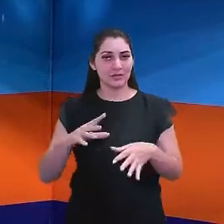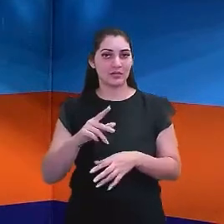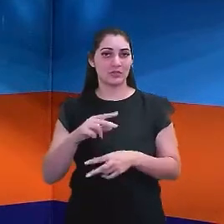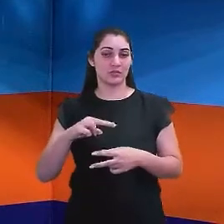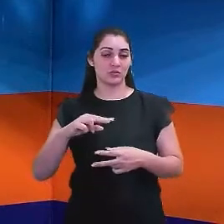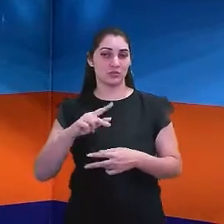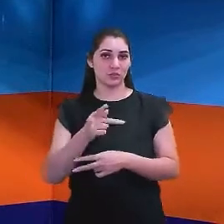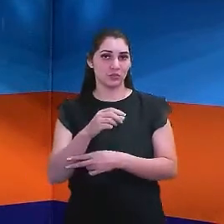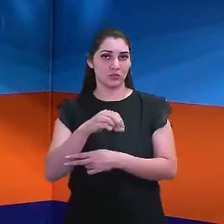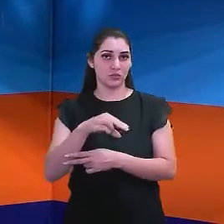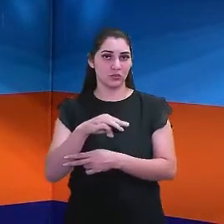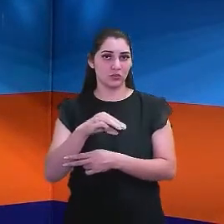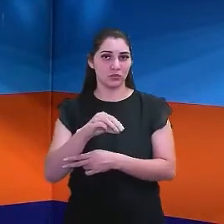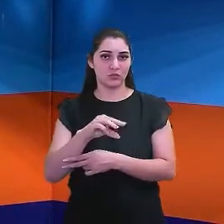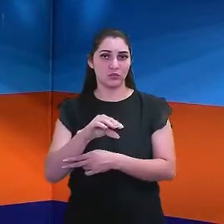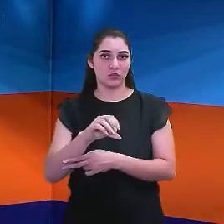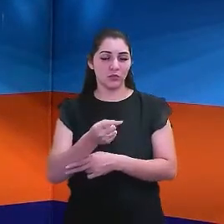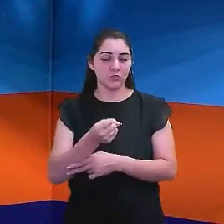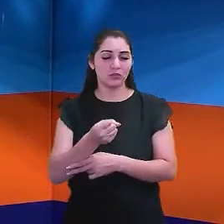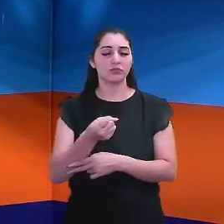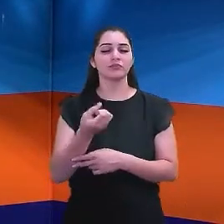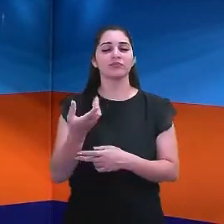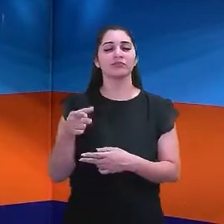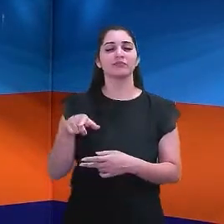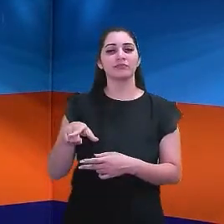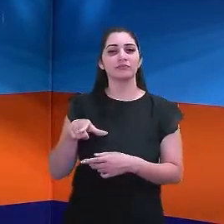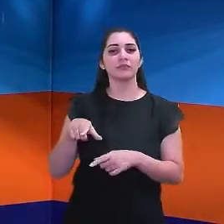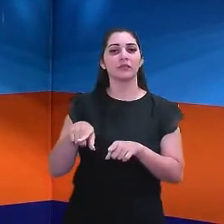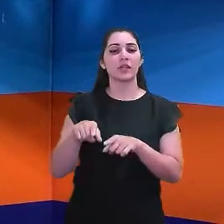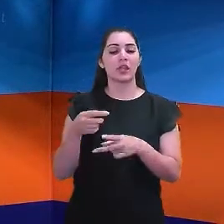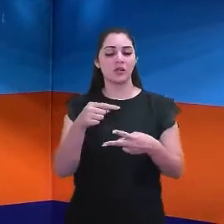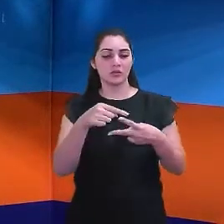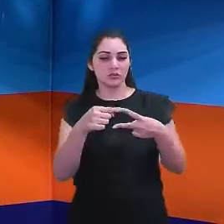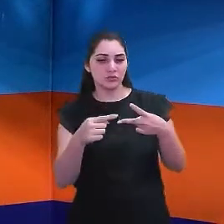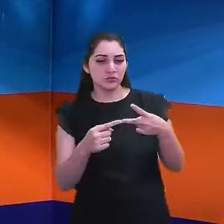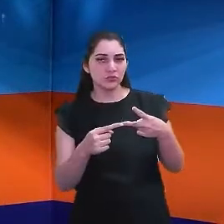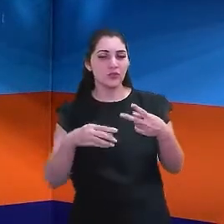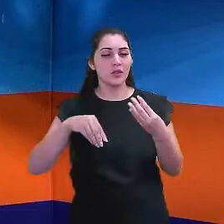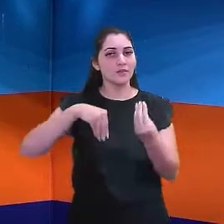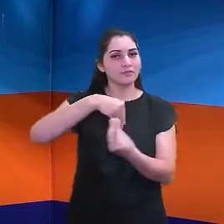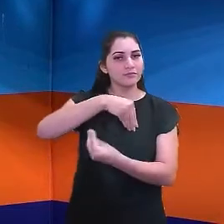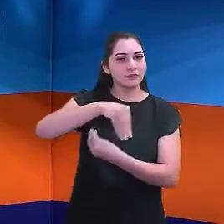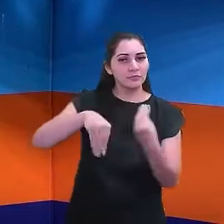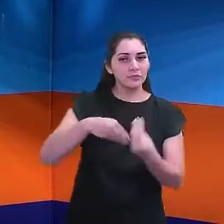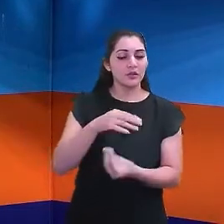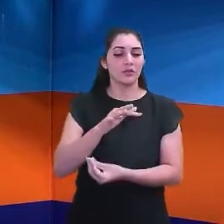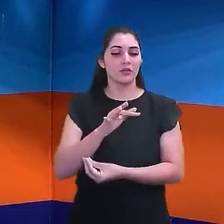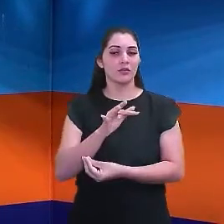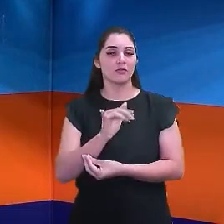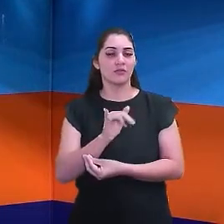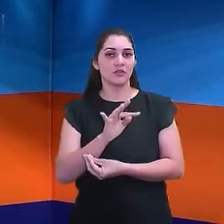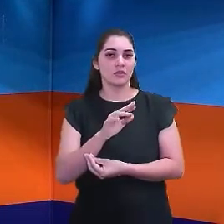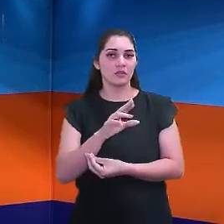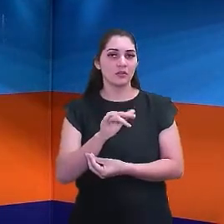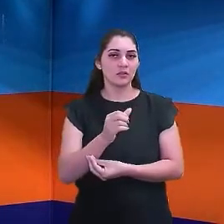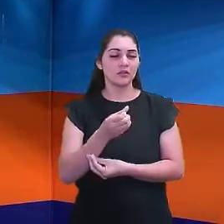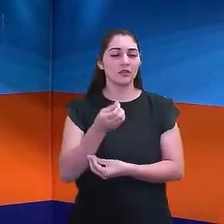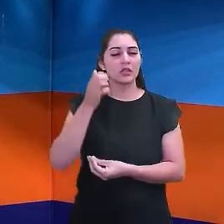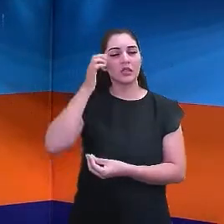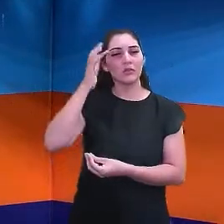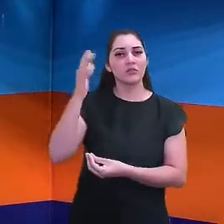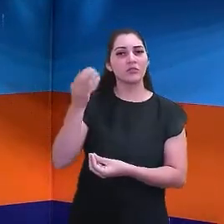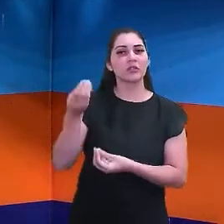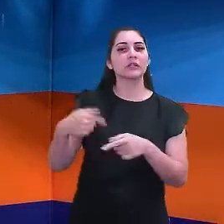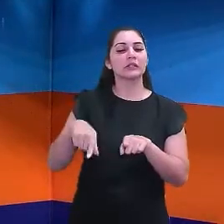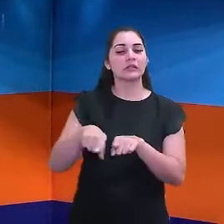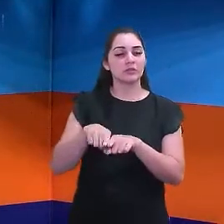que é um órgão, né, uma glândula mista, tanto exócrina como endócrina, ou anfícrina, como a gente chama, né? Vocês imaginam o comprometimento também